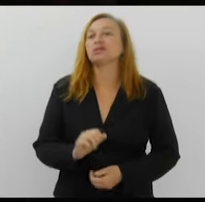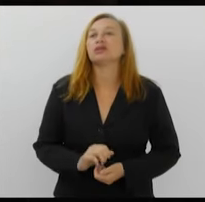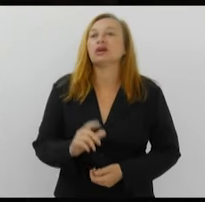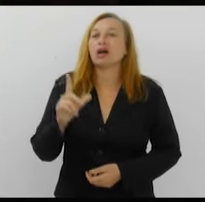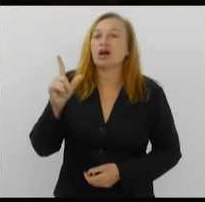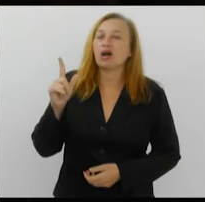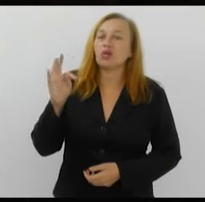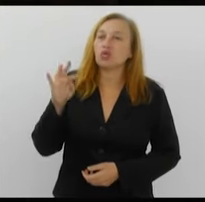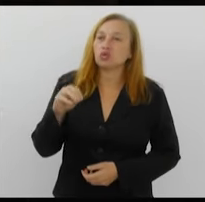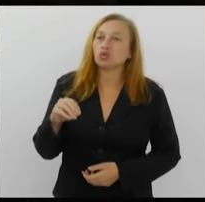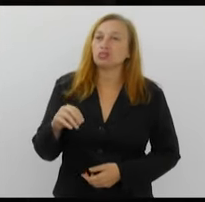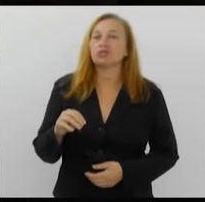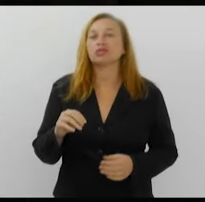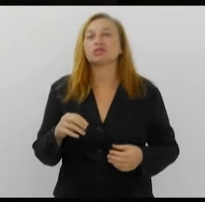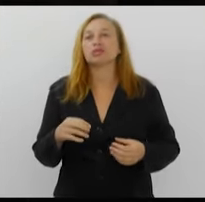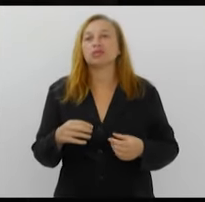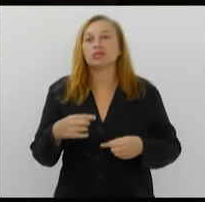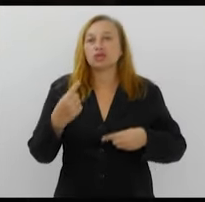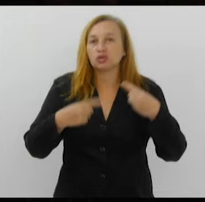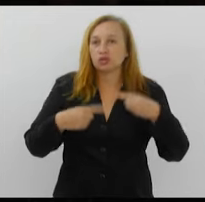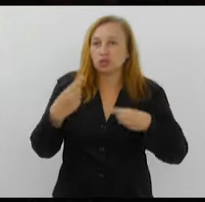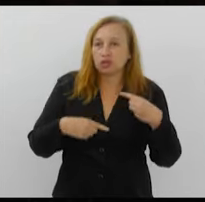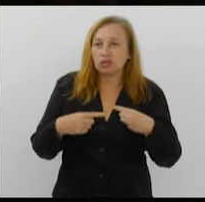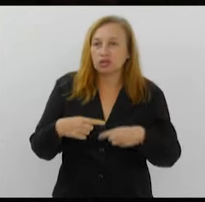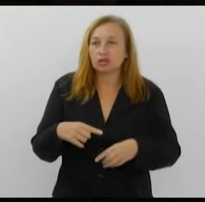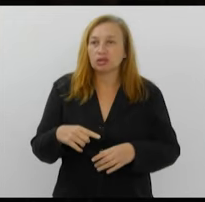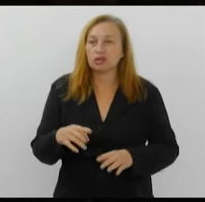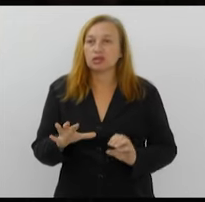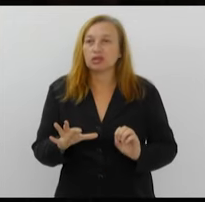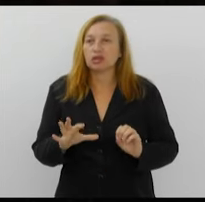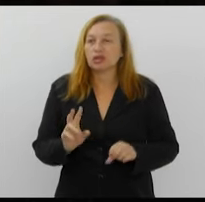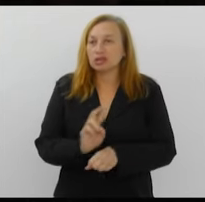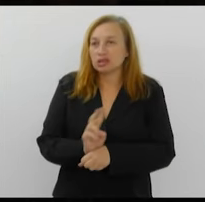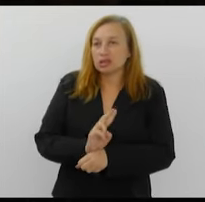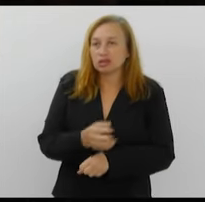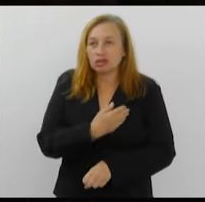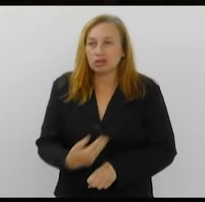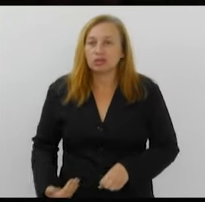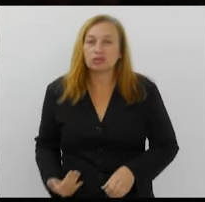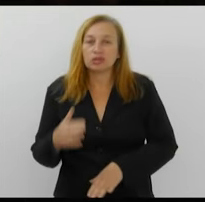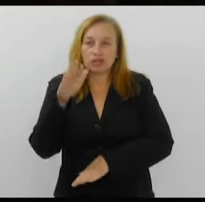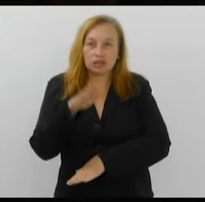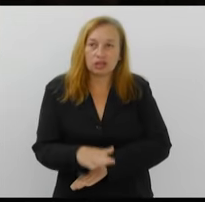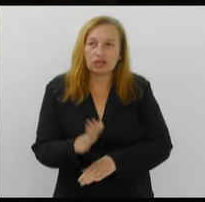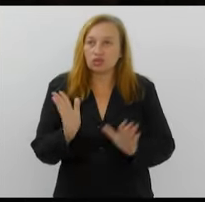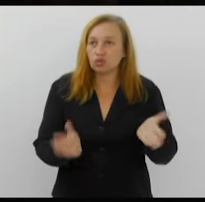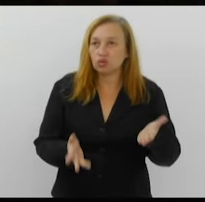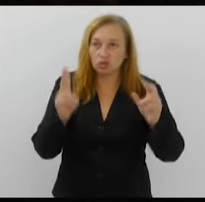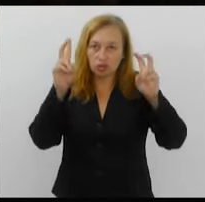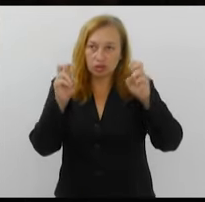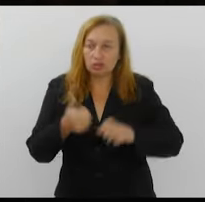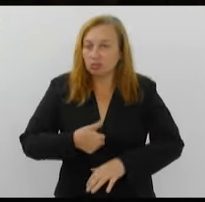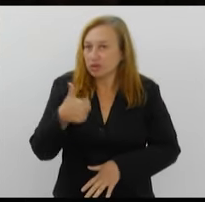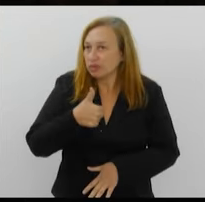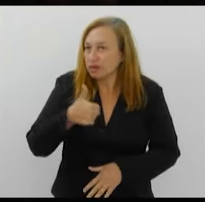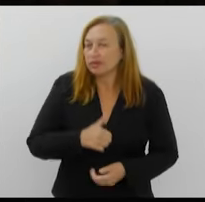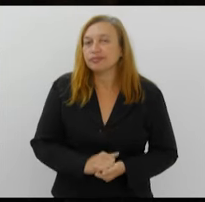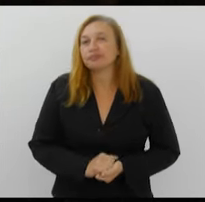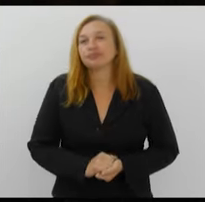enfaticamente sobre a discussão da segurança pública, é o tema que me traz à tribuna na tarde de hoje. Em primeiro lugar,